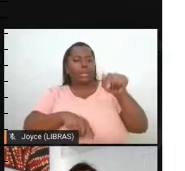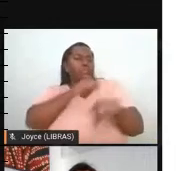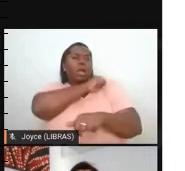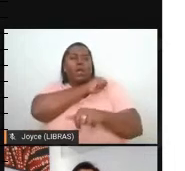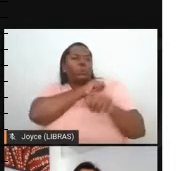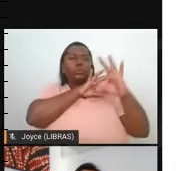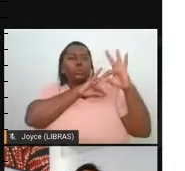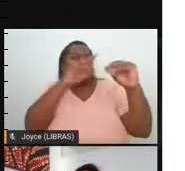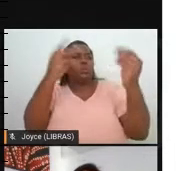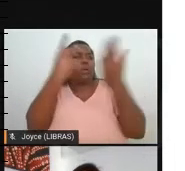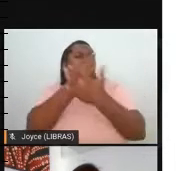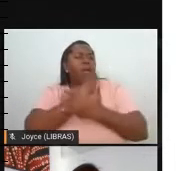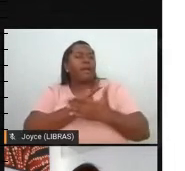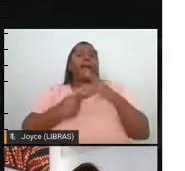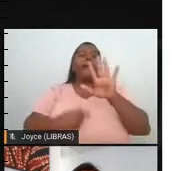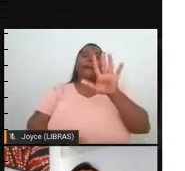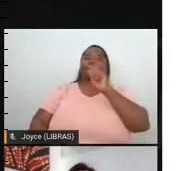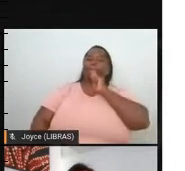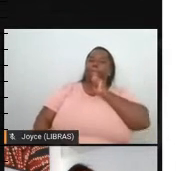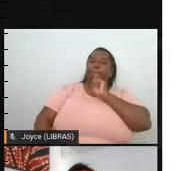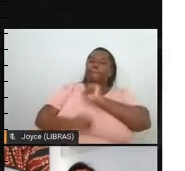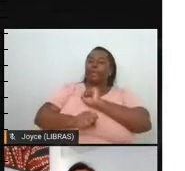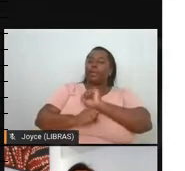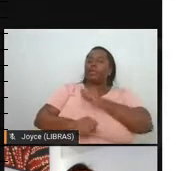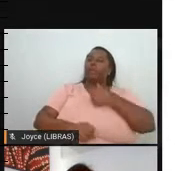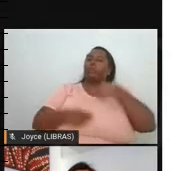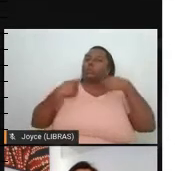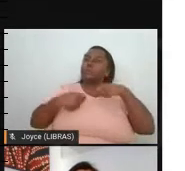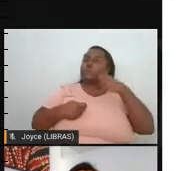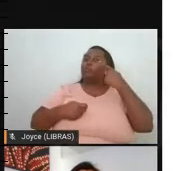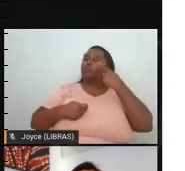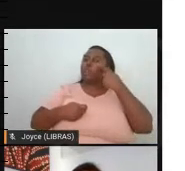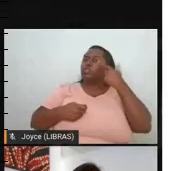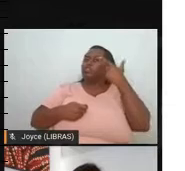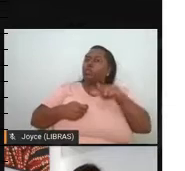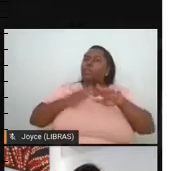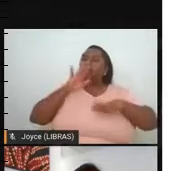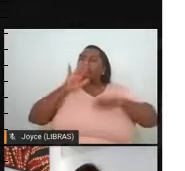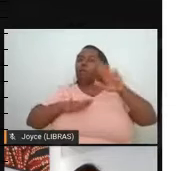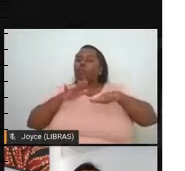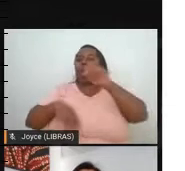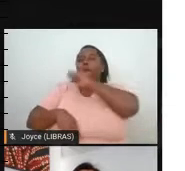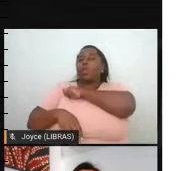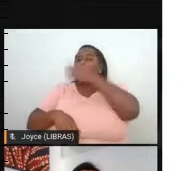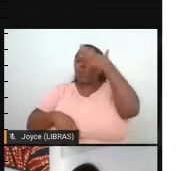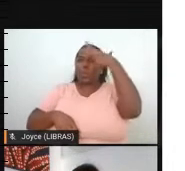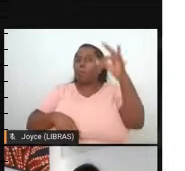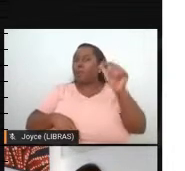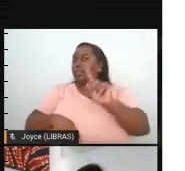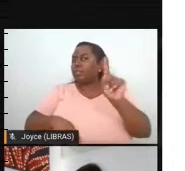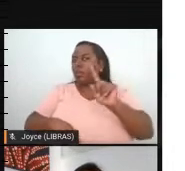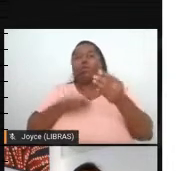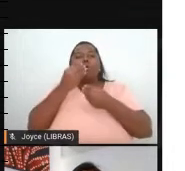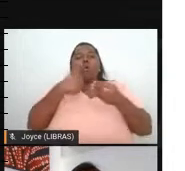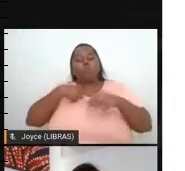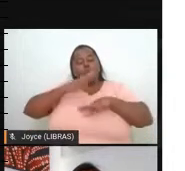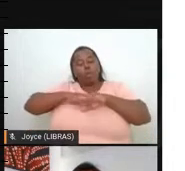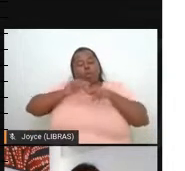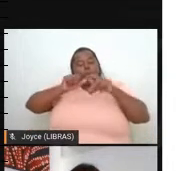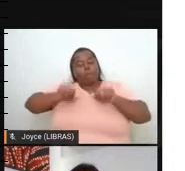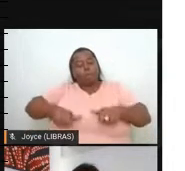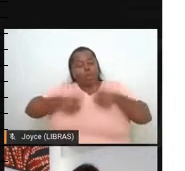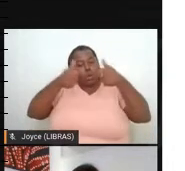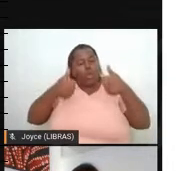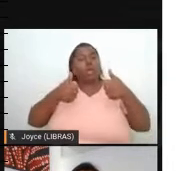material, vamos rever, né, esse tópico que não foi muito bem compreendido pelos alunos. Como melhorar isso? Eles precisam estudar